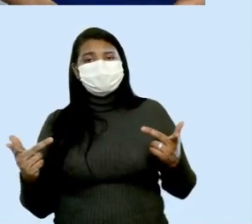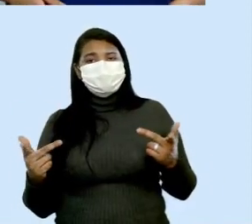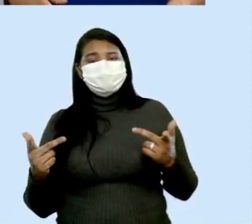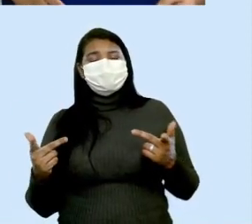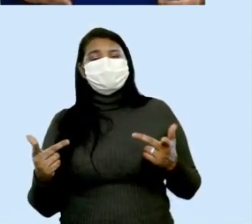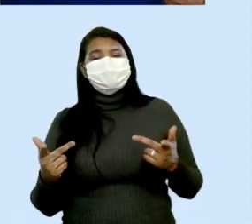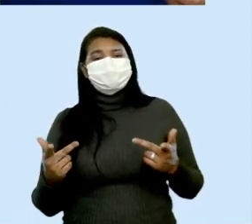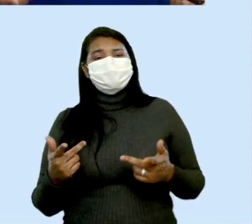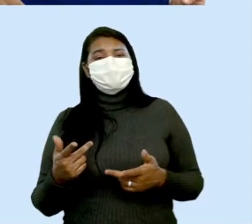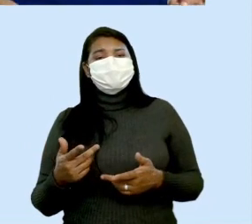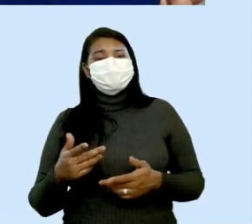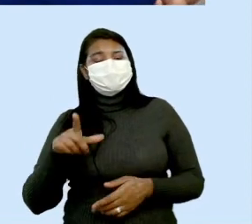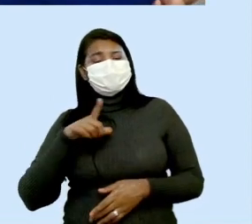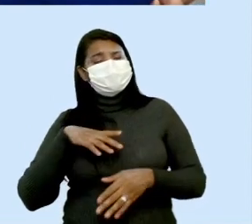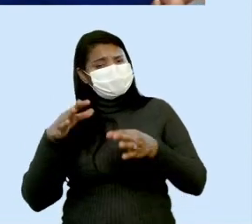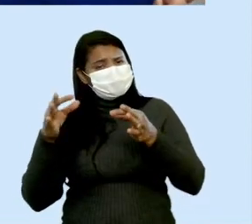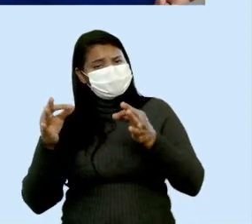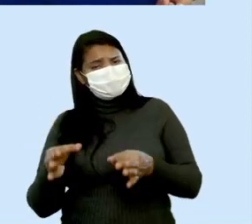certeza